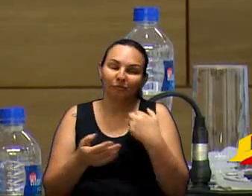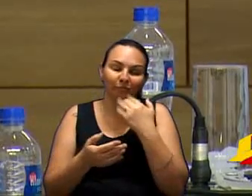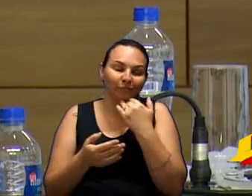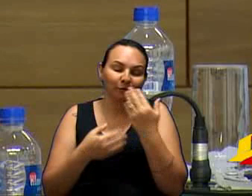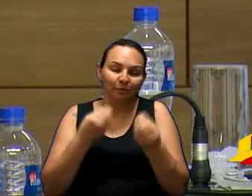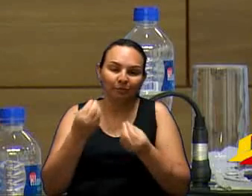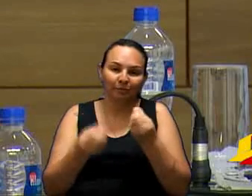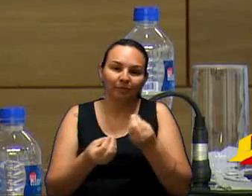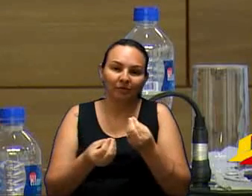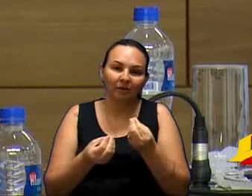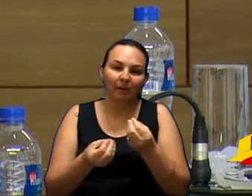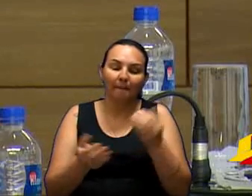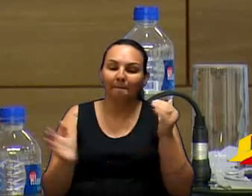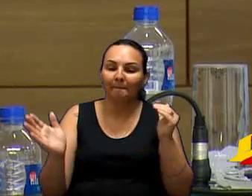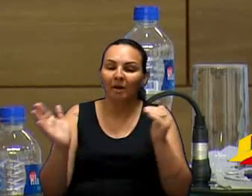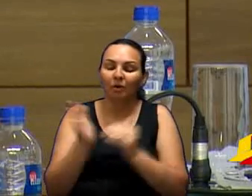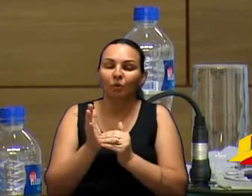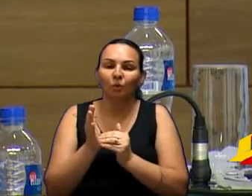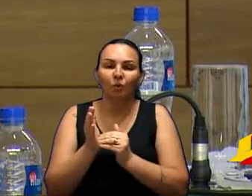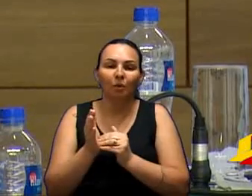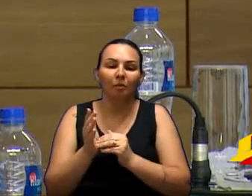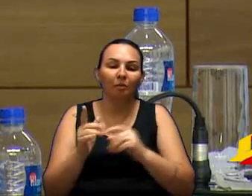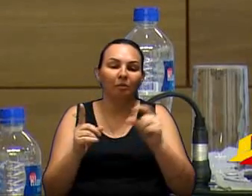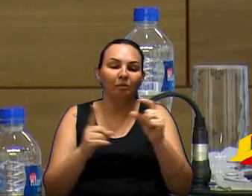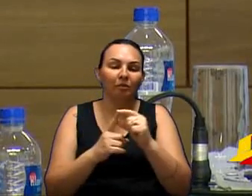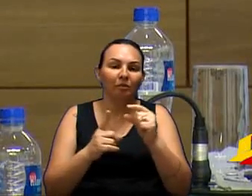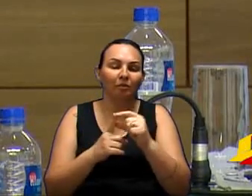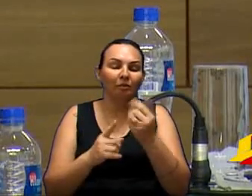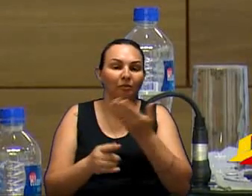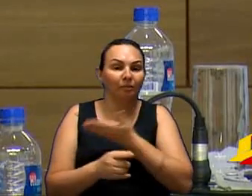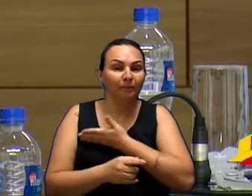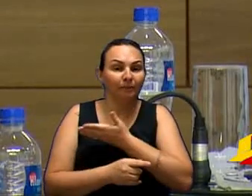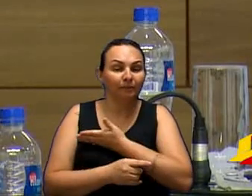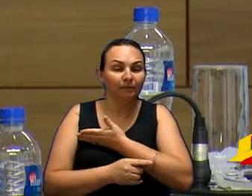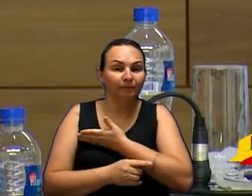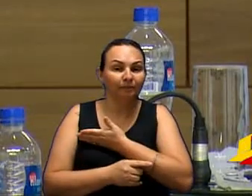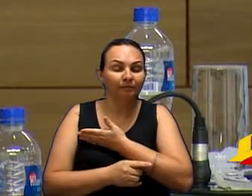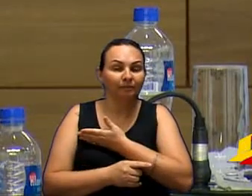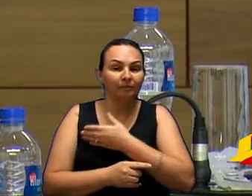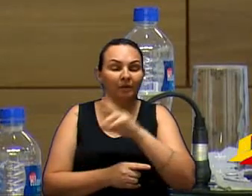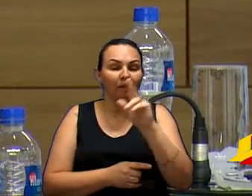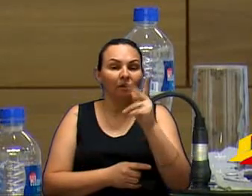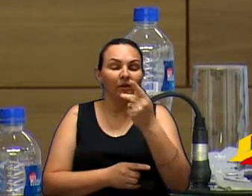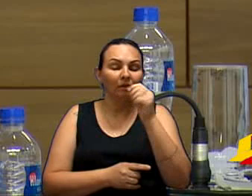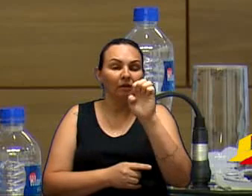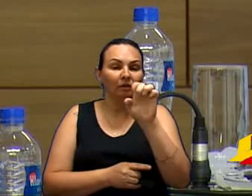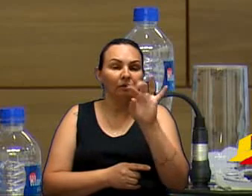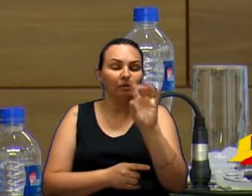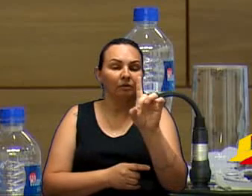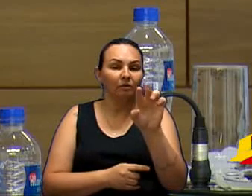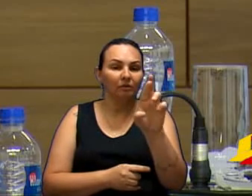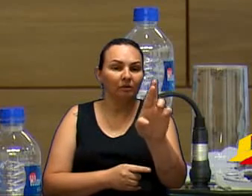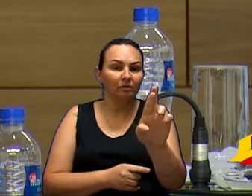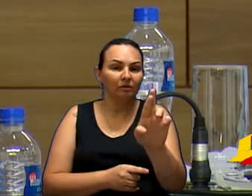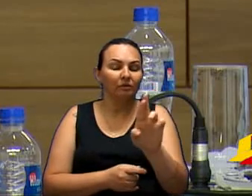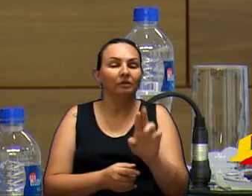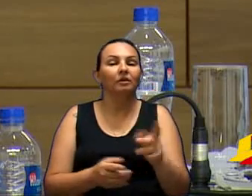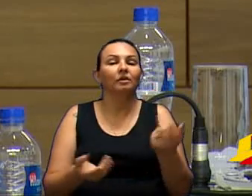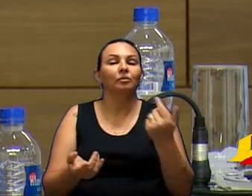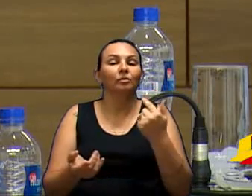mas eu queria passar por último uma palavra para o nosso companheiro o hélder né pra que ele faz para suas colocações